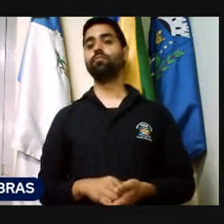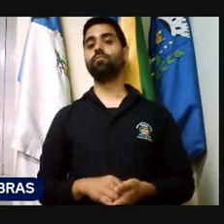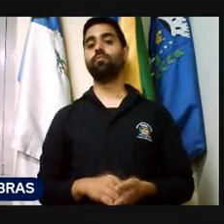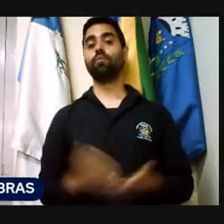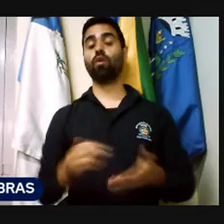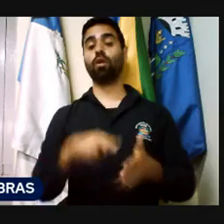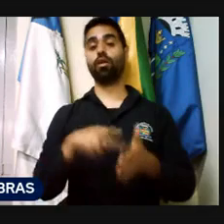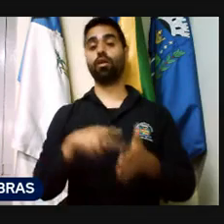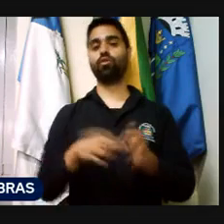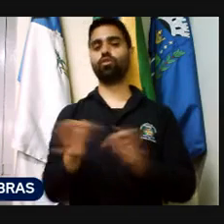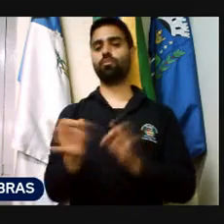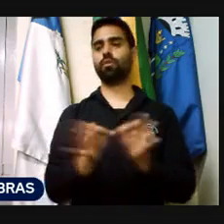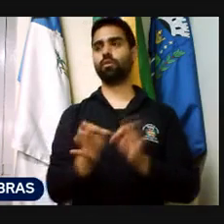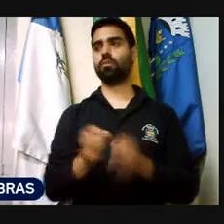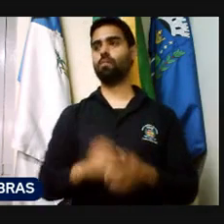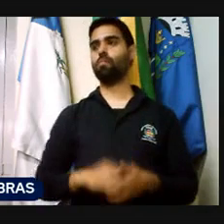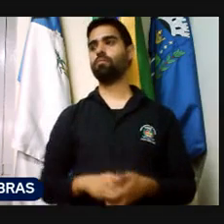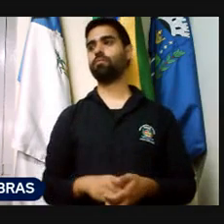Leitura dos projetos.